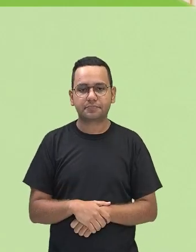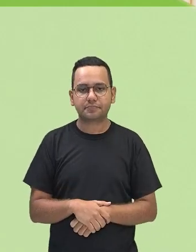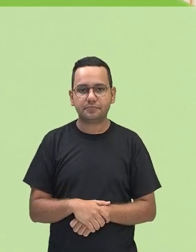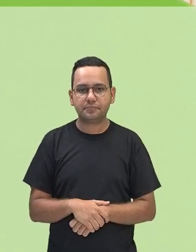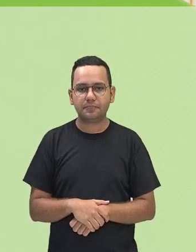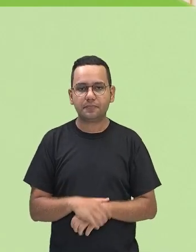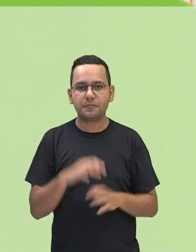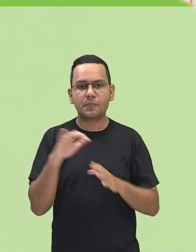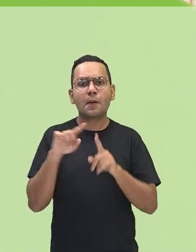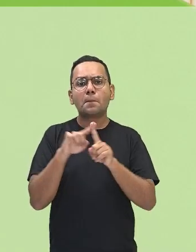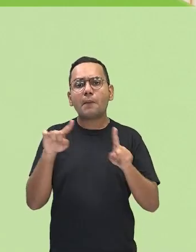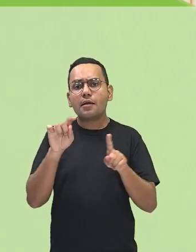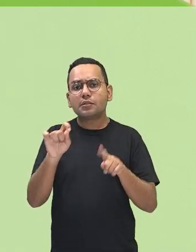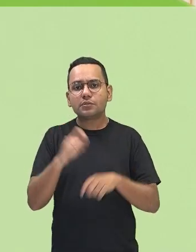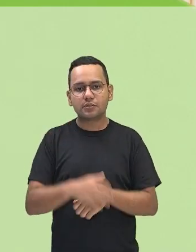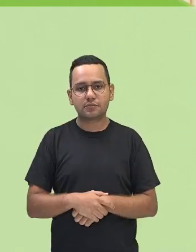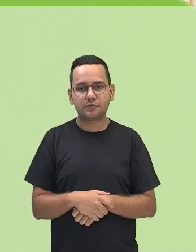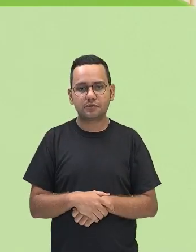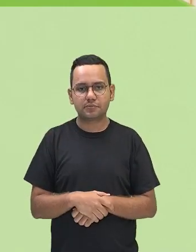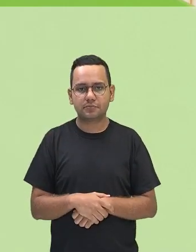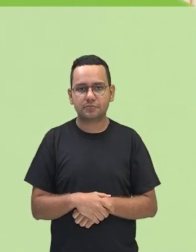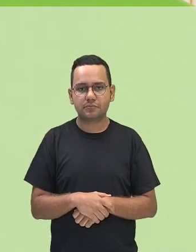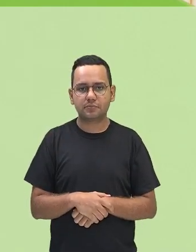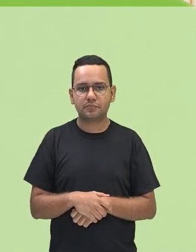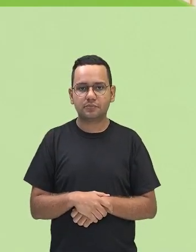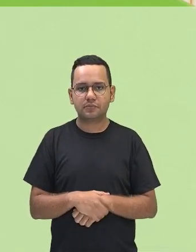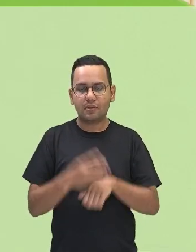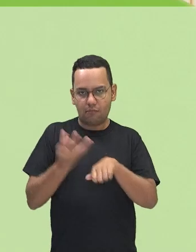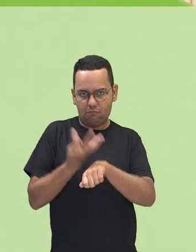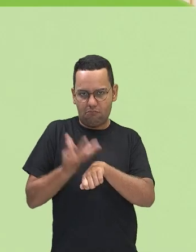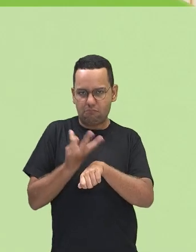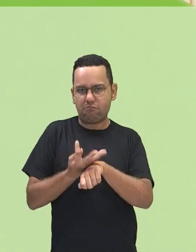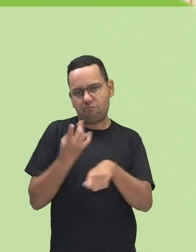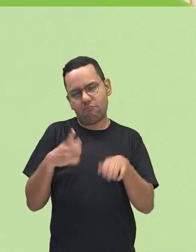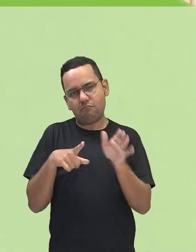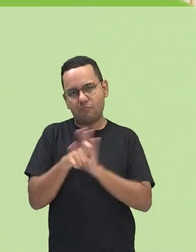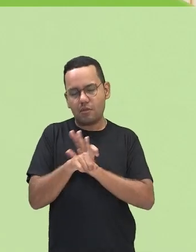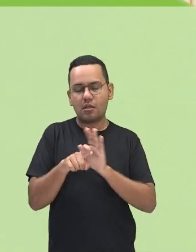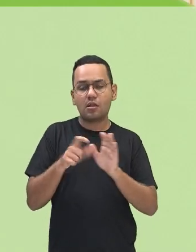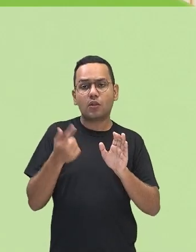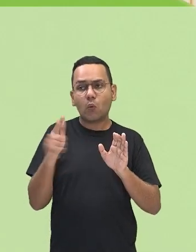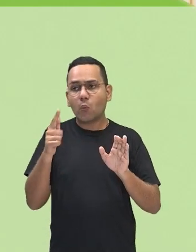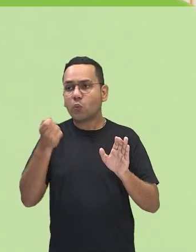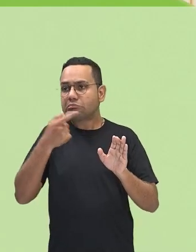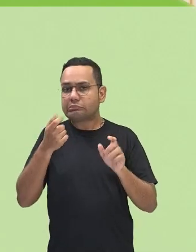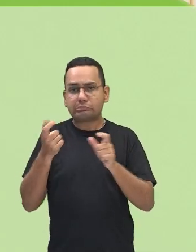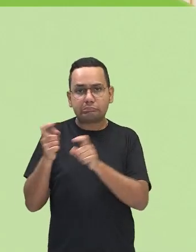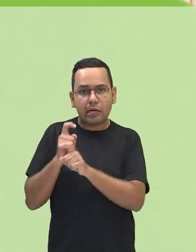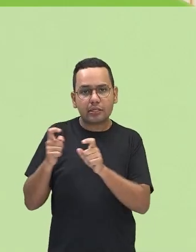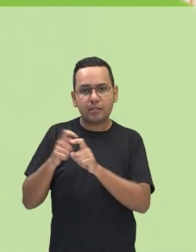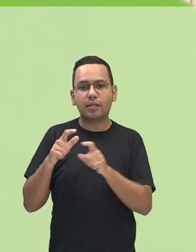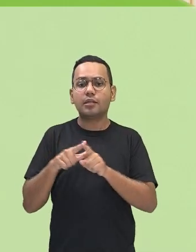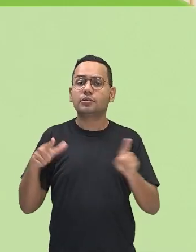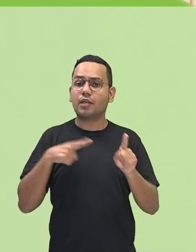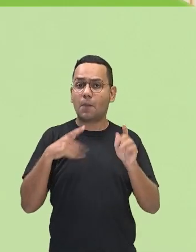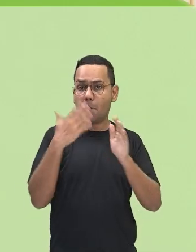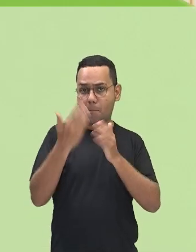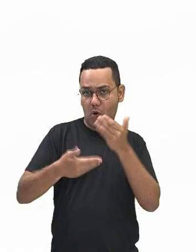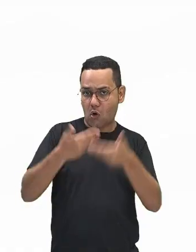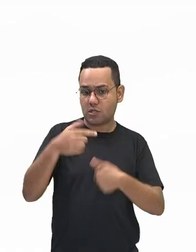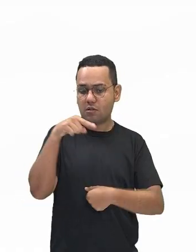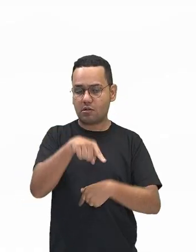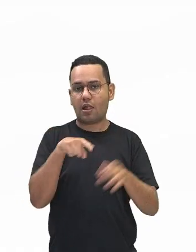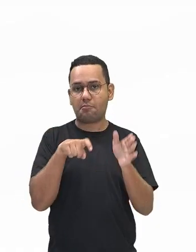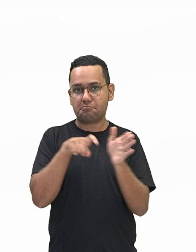resistência a antibióticos que leva, né, a superbactérias tem um processo que ocorre. Vamos ver aí no